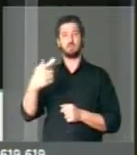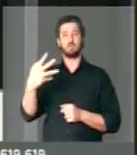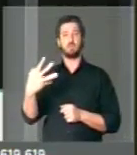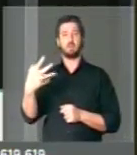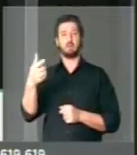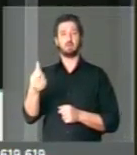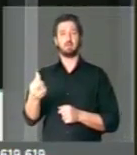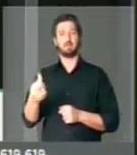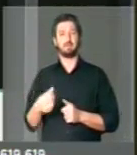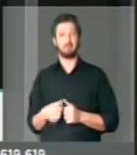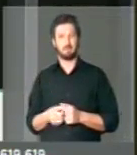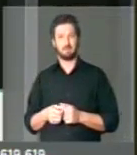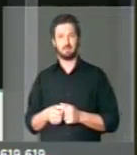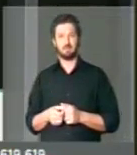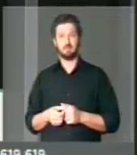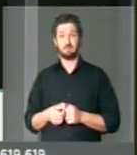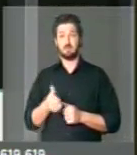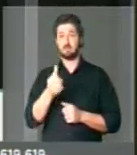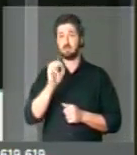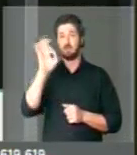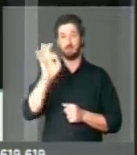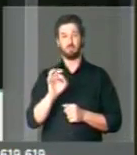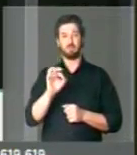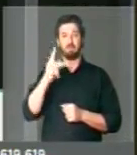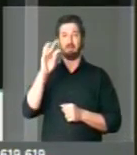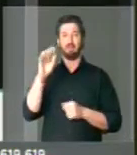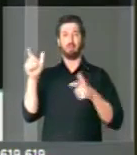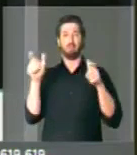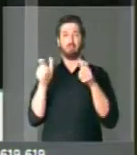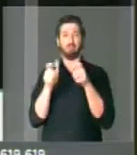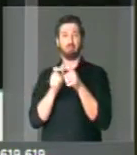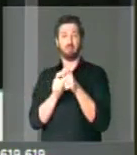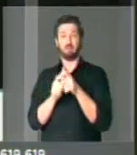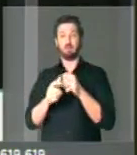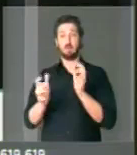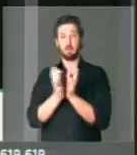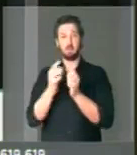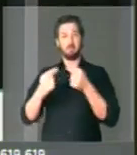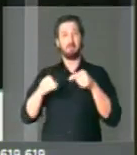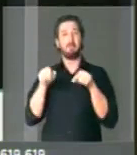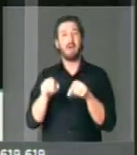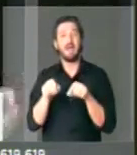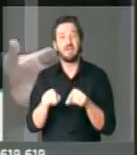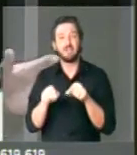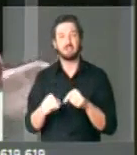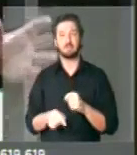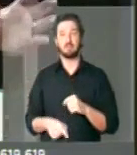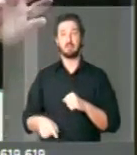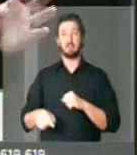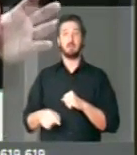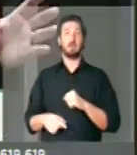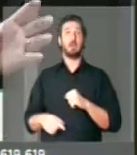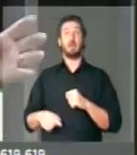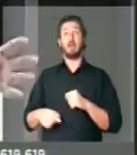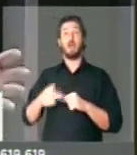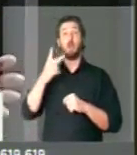prefeituras, encolhendo mais de 60%. Esse partido, senhor presidente, que foi o pai de